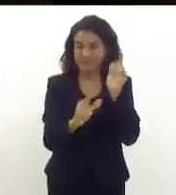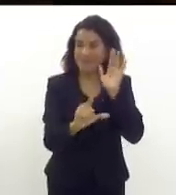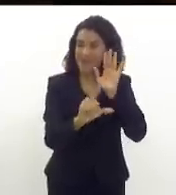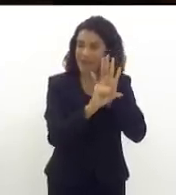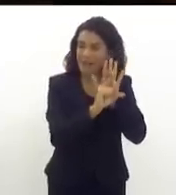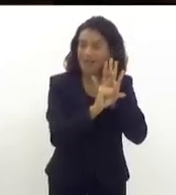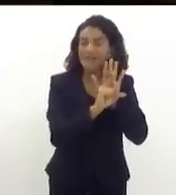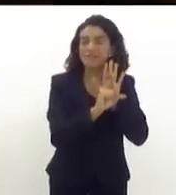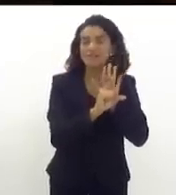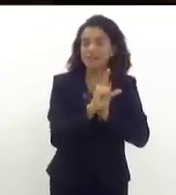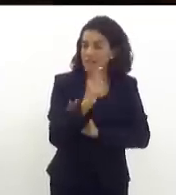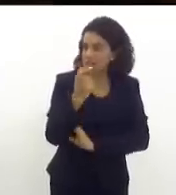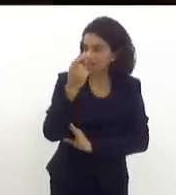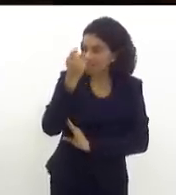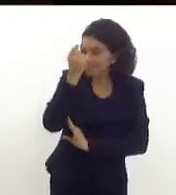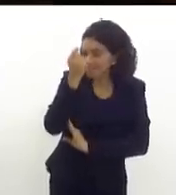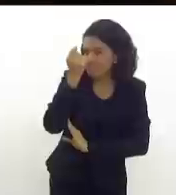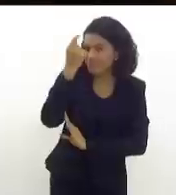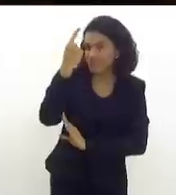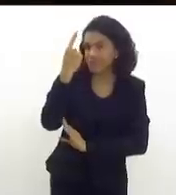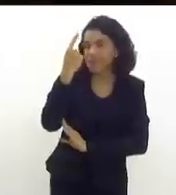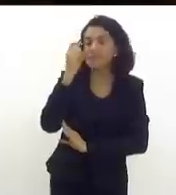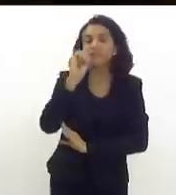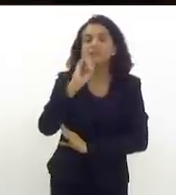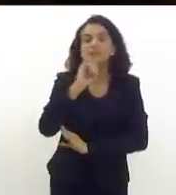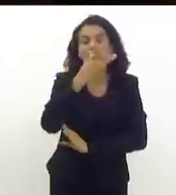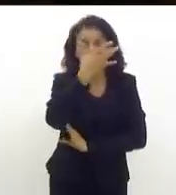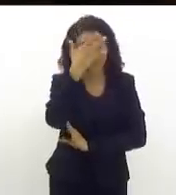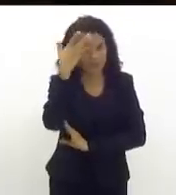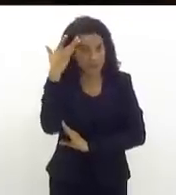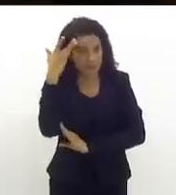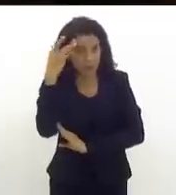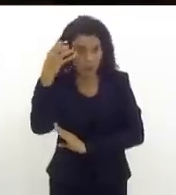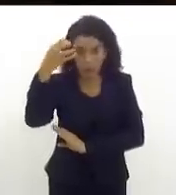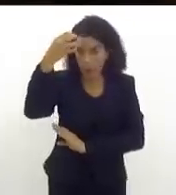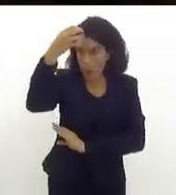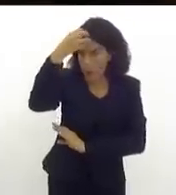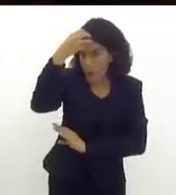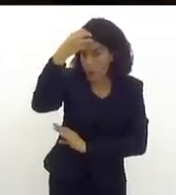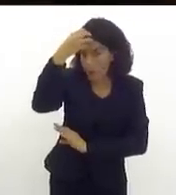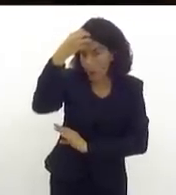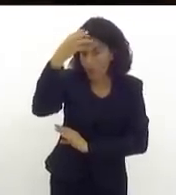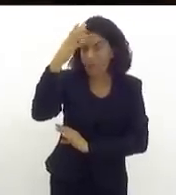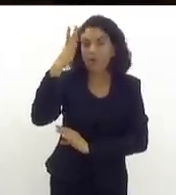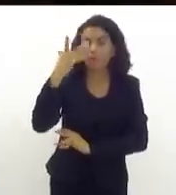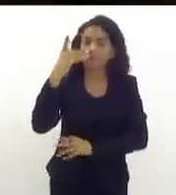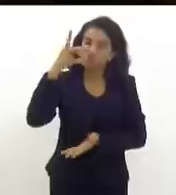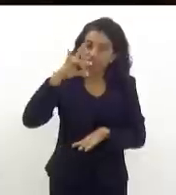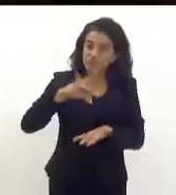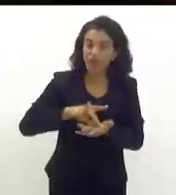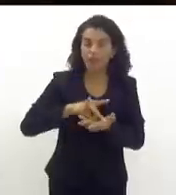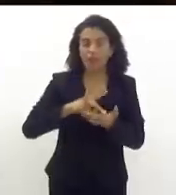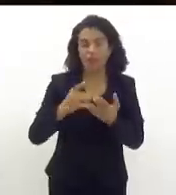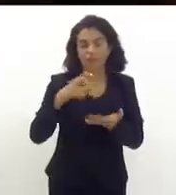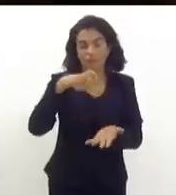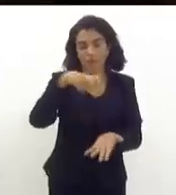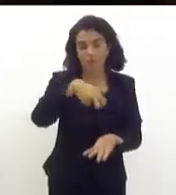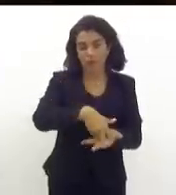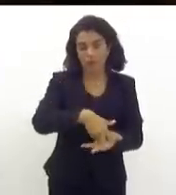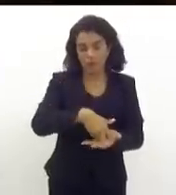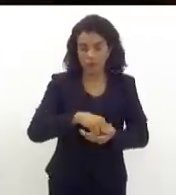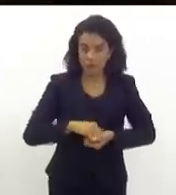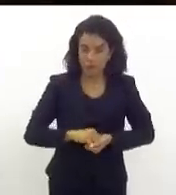ciência se os atores os atores foram punidos agora